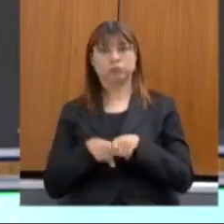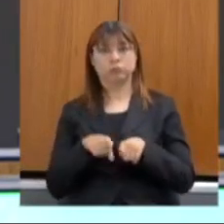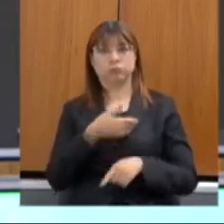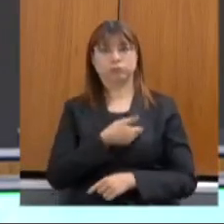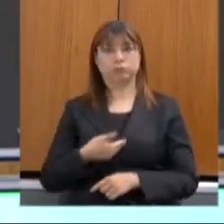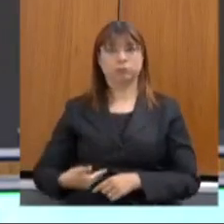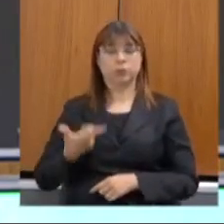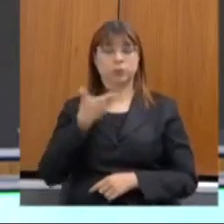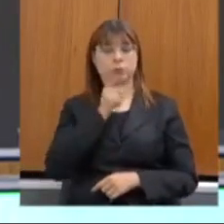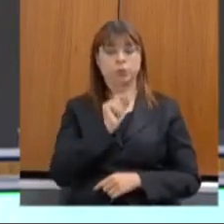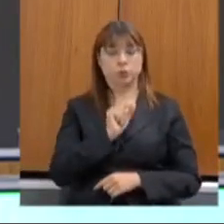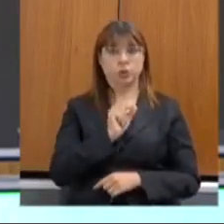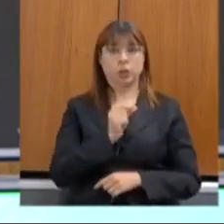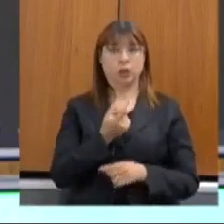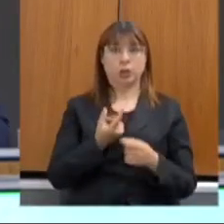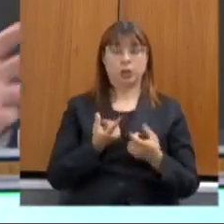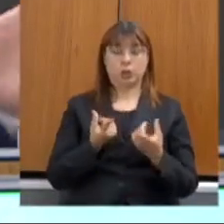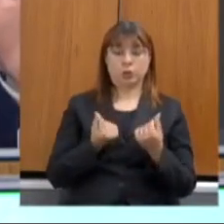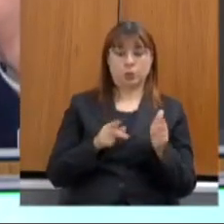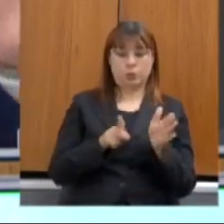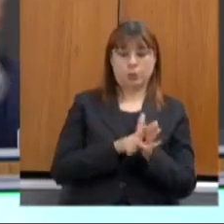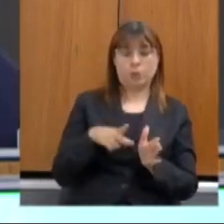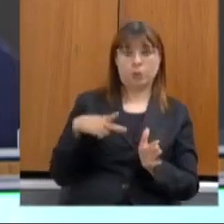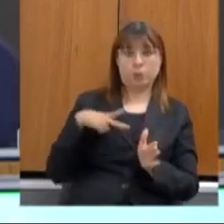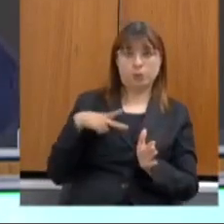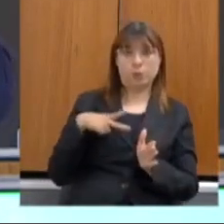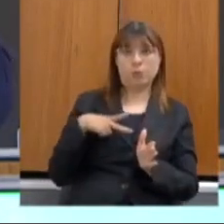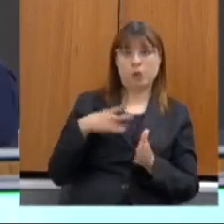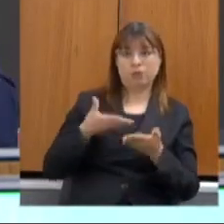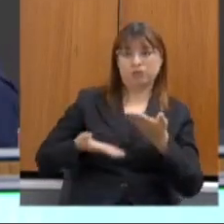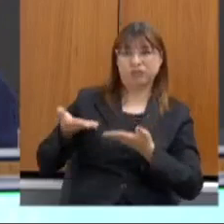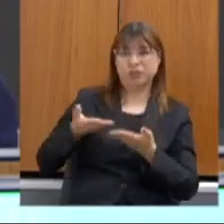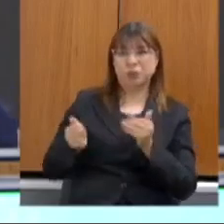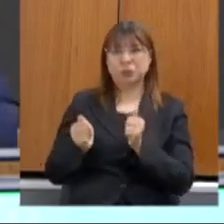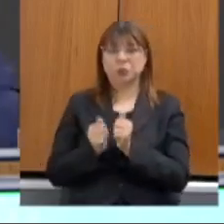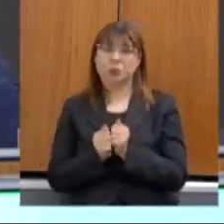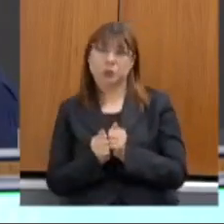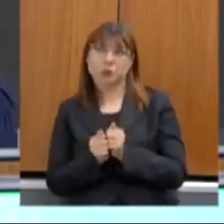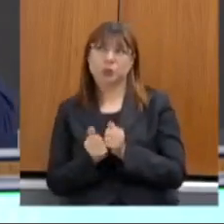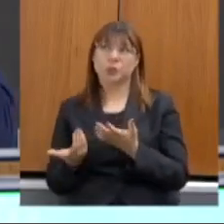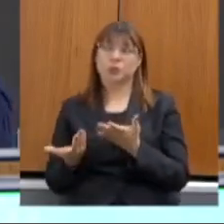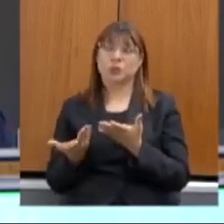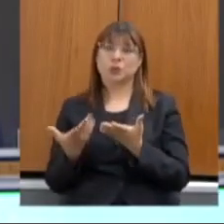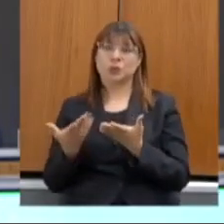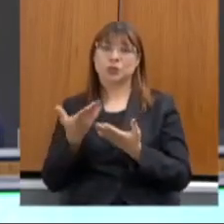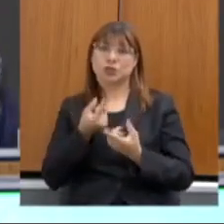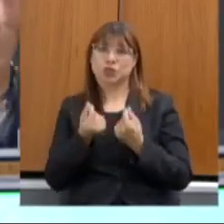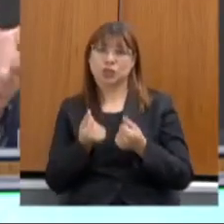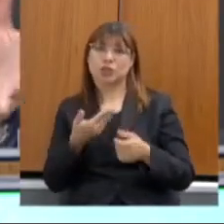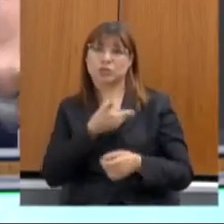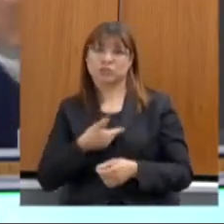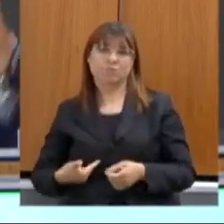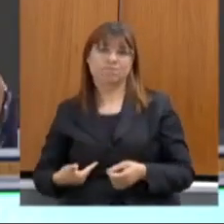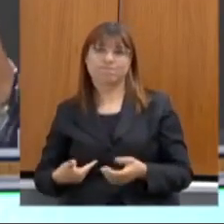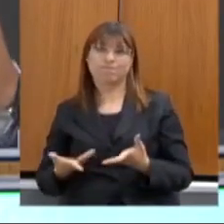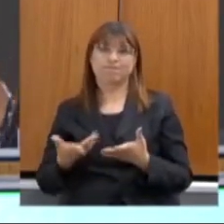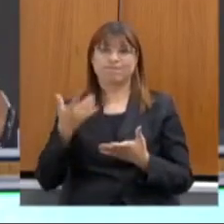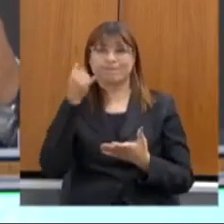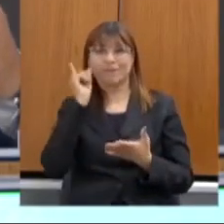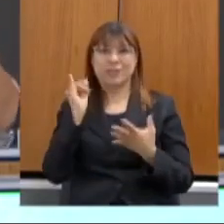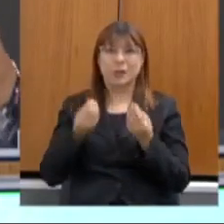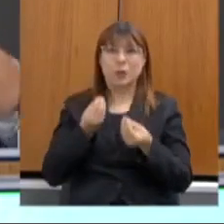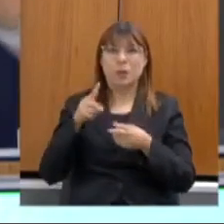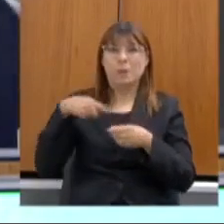dinheiro do Privado não seja contaminado com dinheiro de público no que tange a prestação de contas e por aí vai isso desencoraja